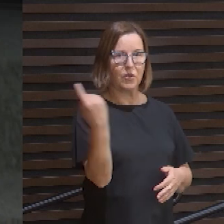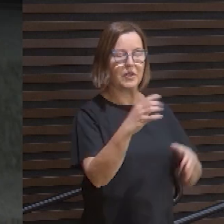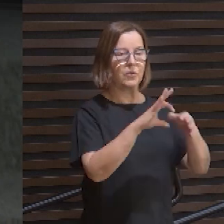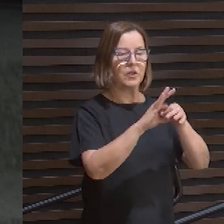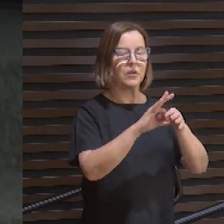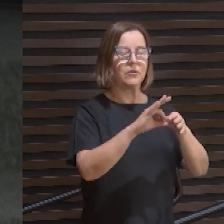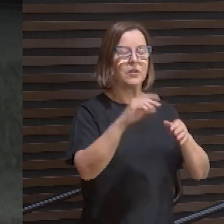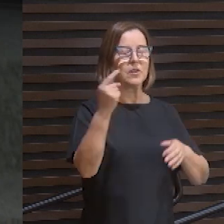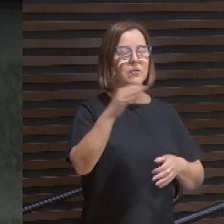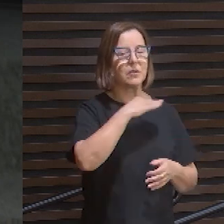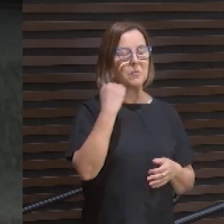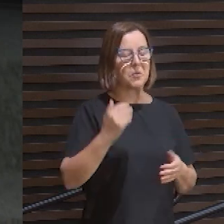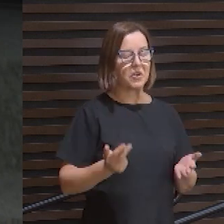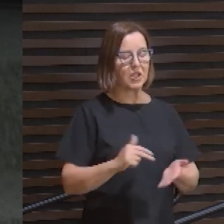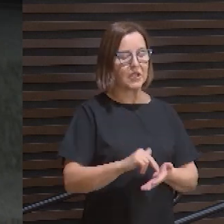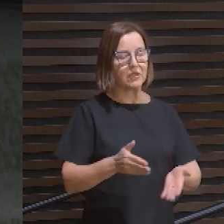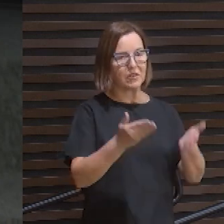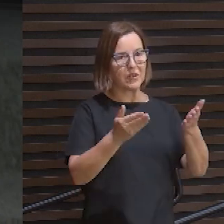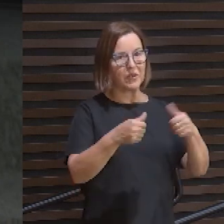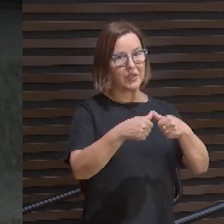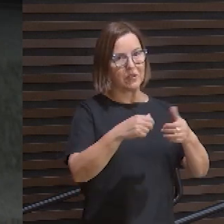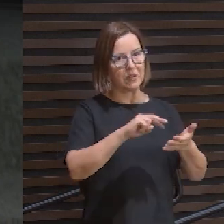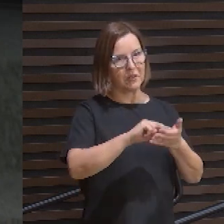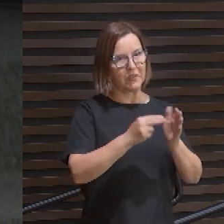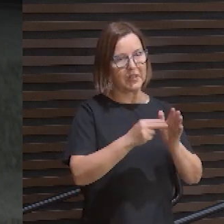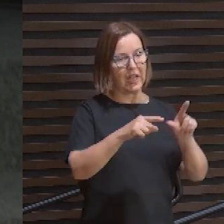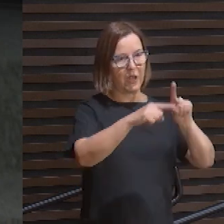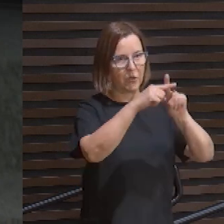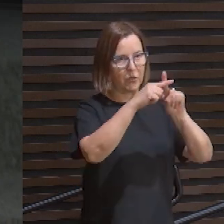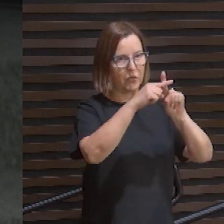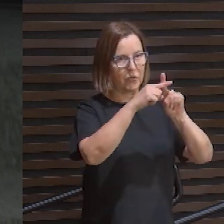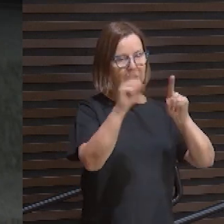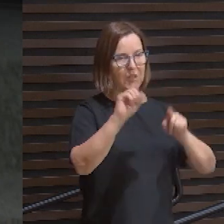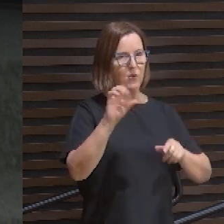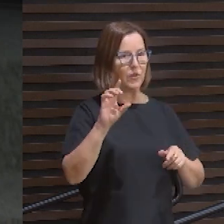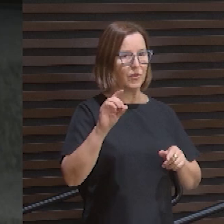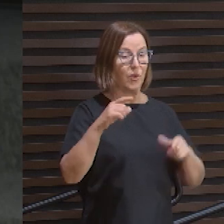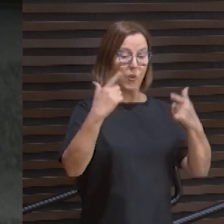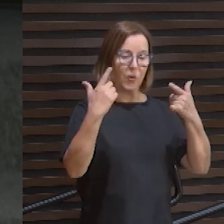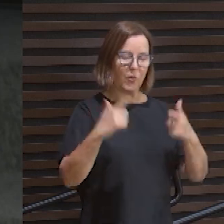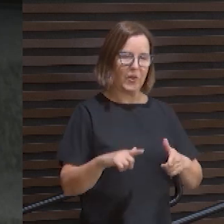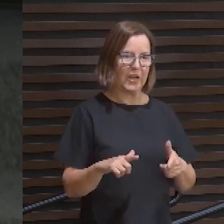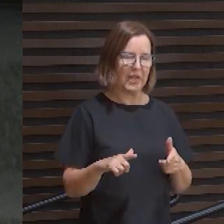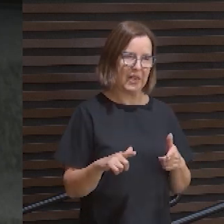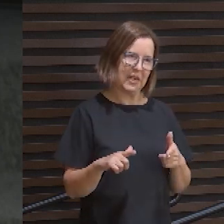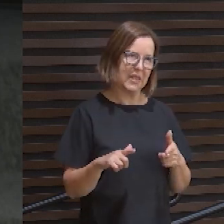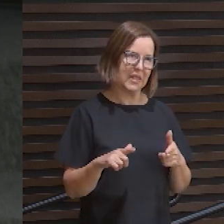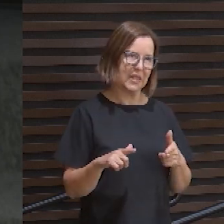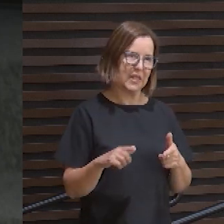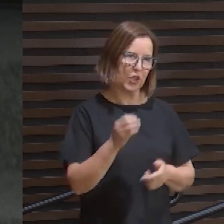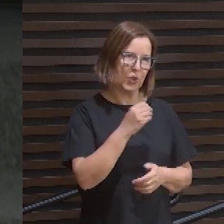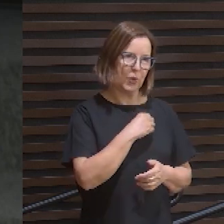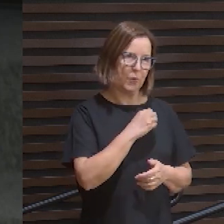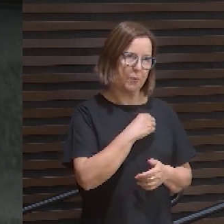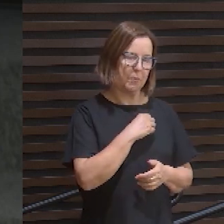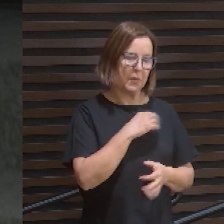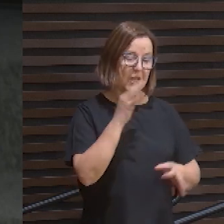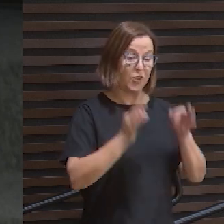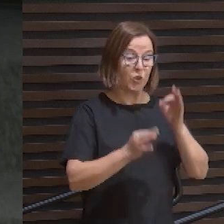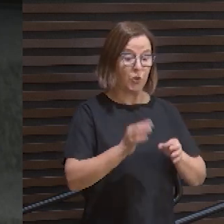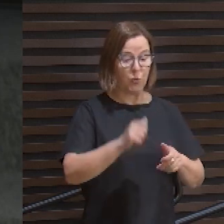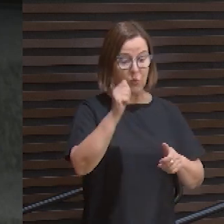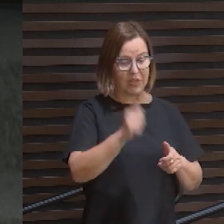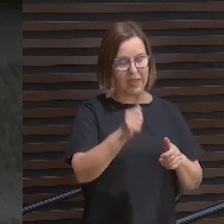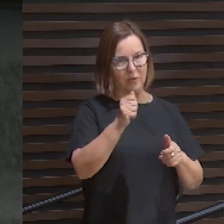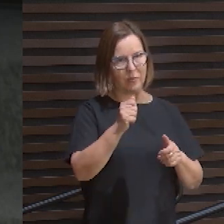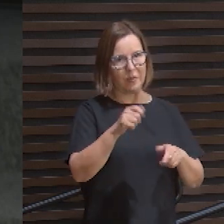morte e ressurreição. Isso significa que a cruz não é apenas o lugar onde o pecado foi julgado,